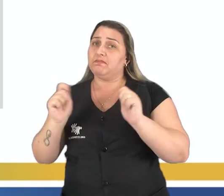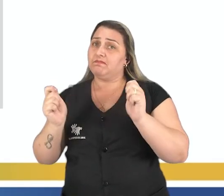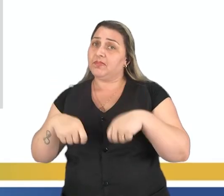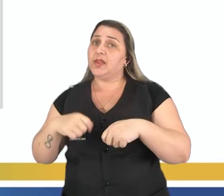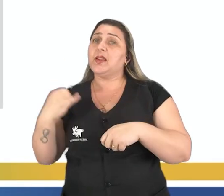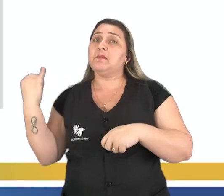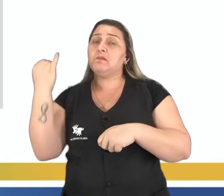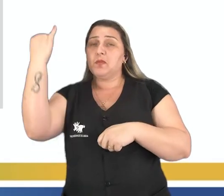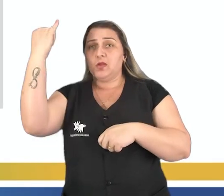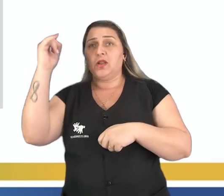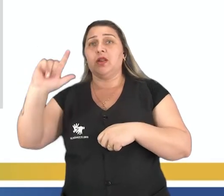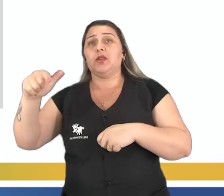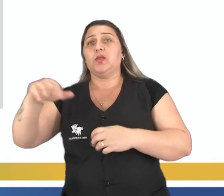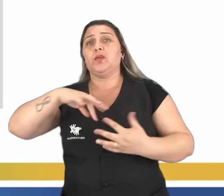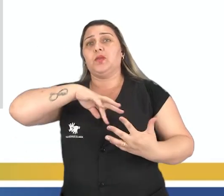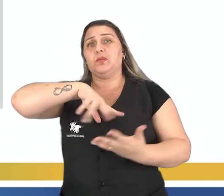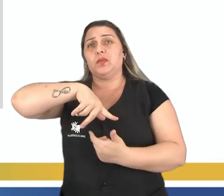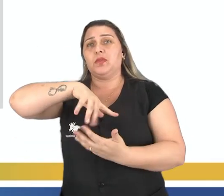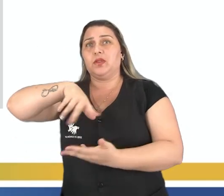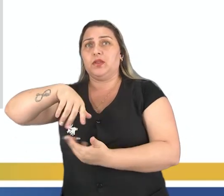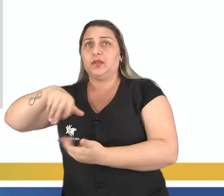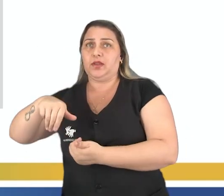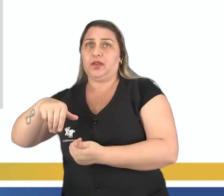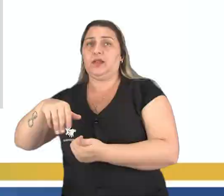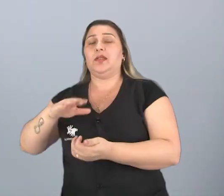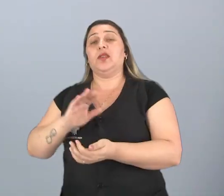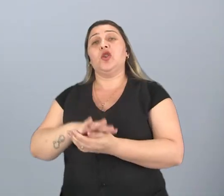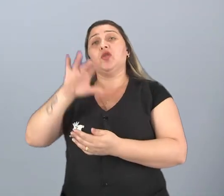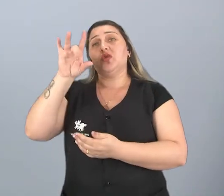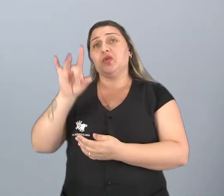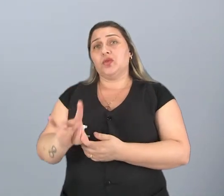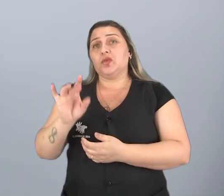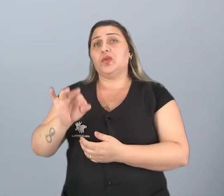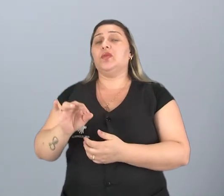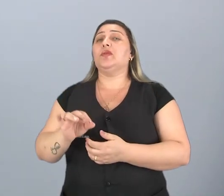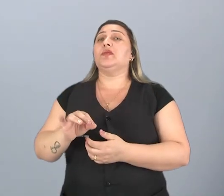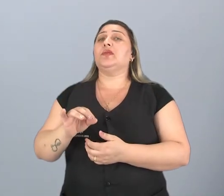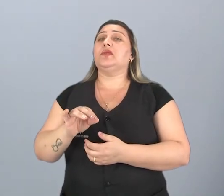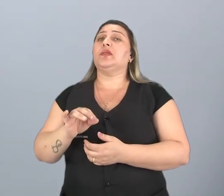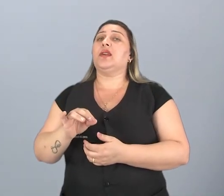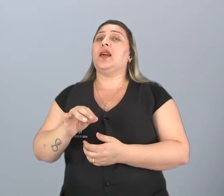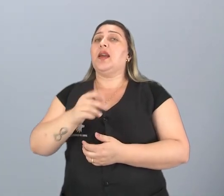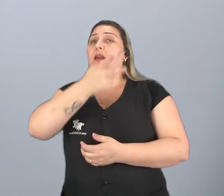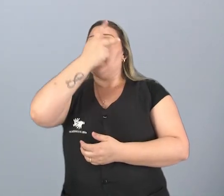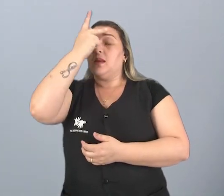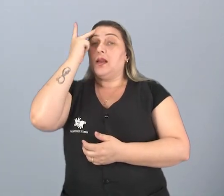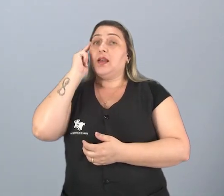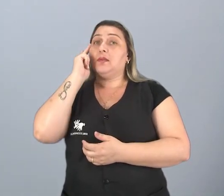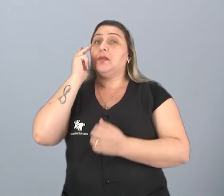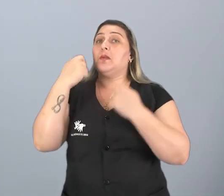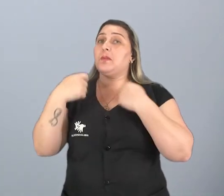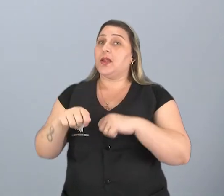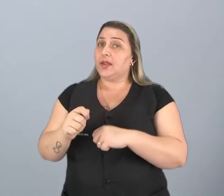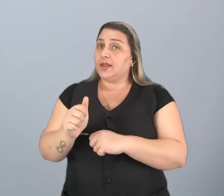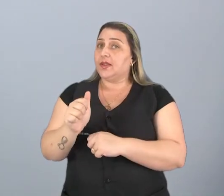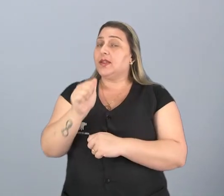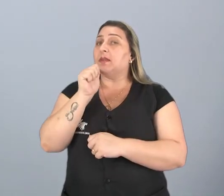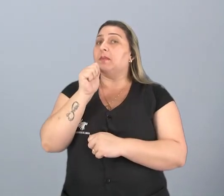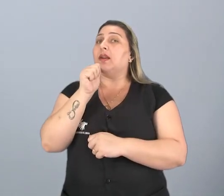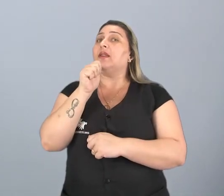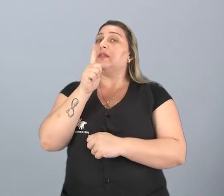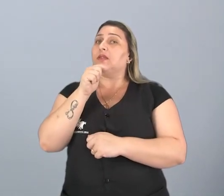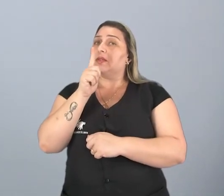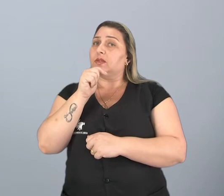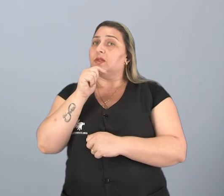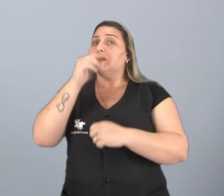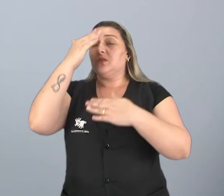a vida em outros planetas. Não está só relacionado com a questão da hidratação, da necessidade que nossas células têm da água para